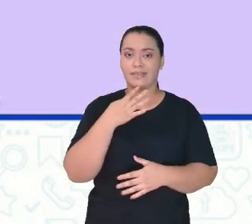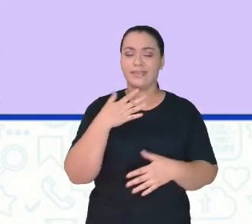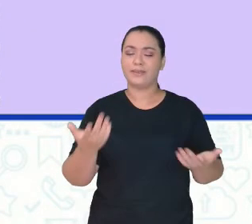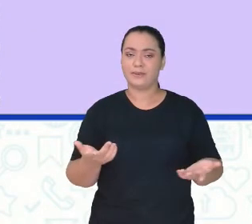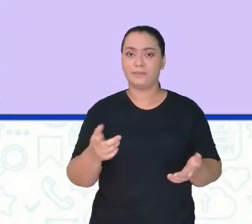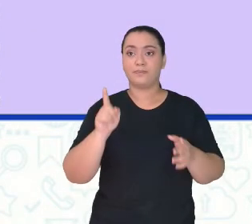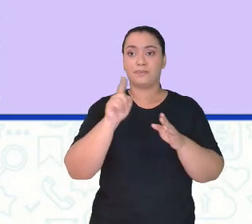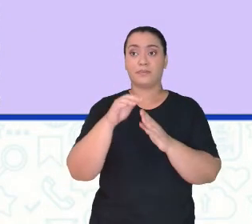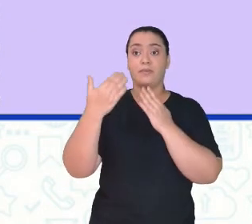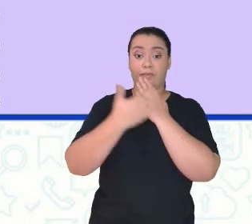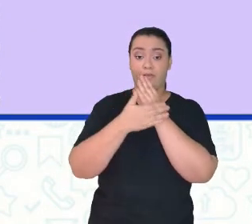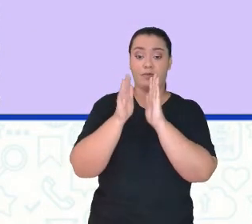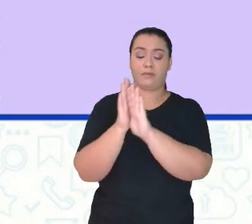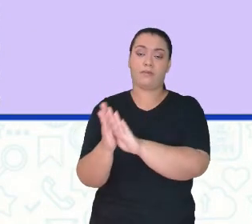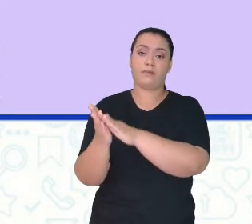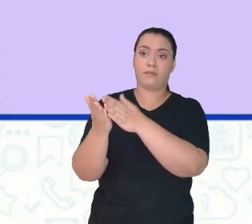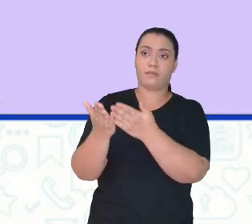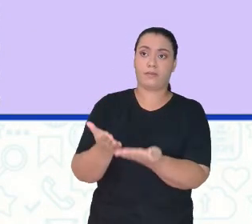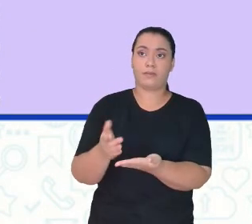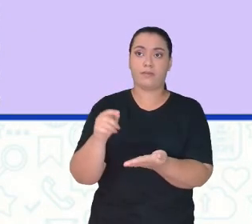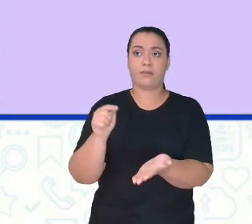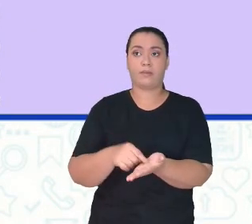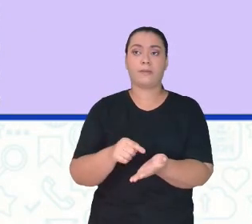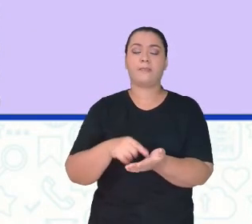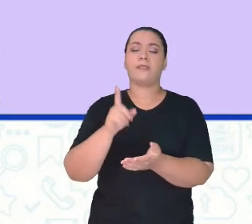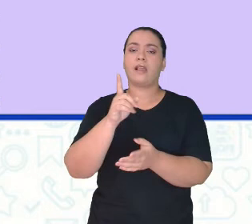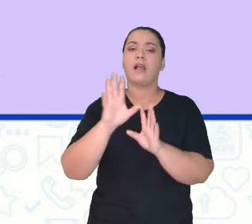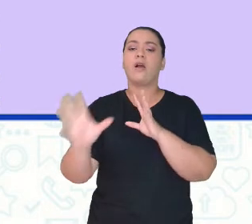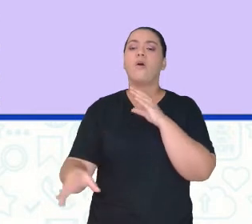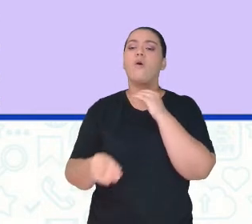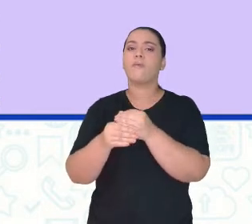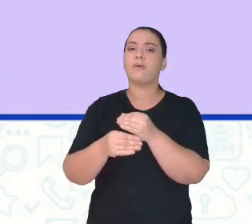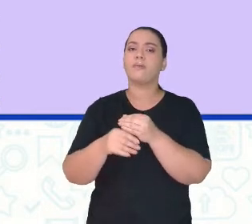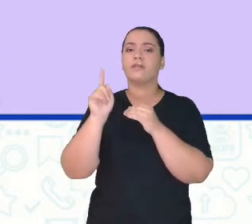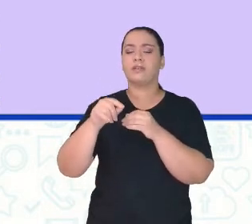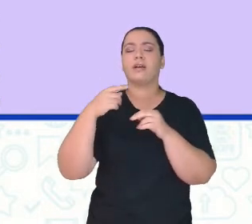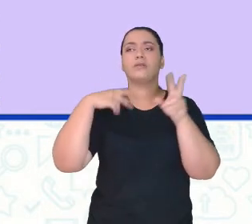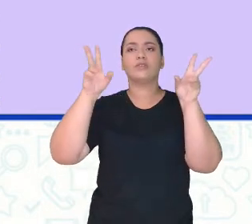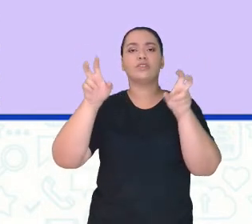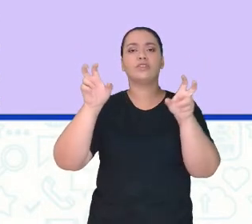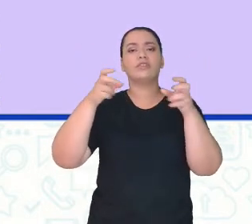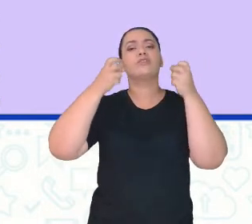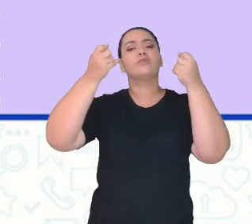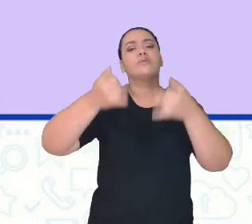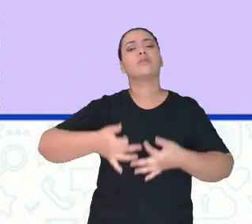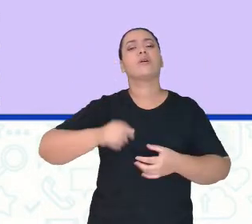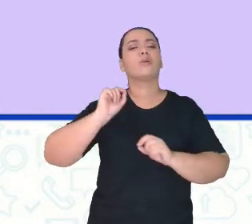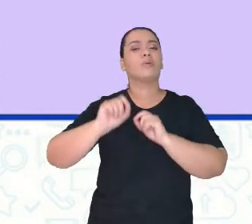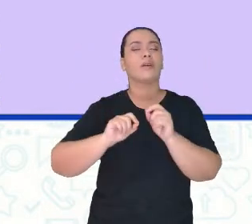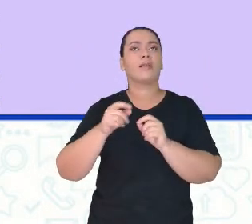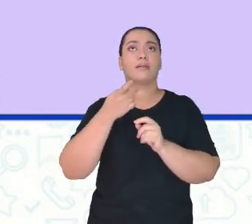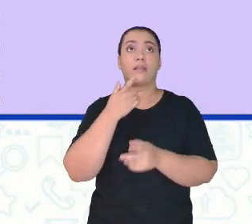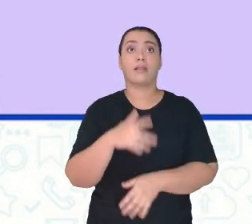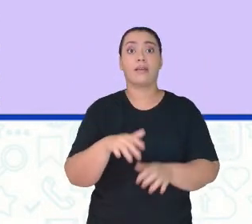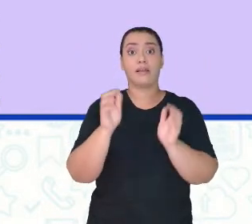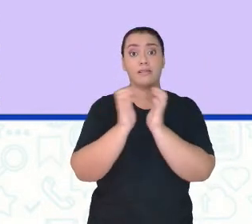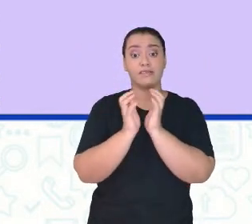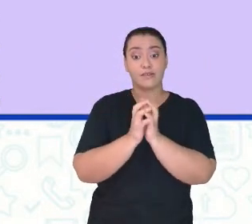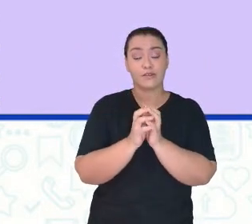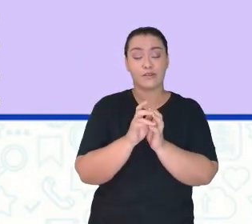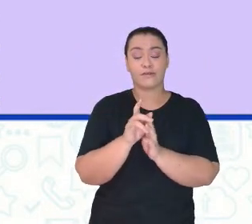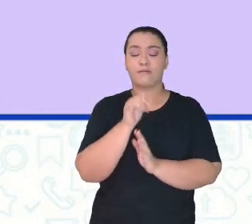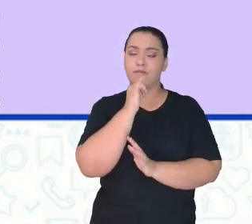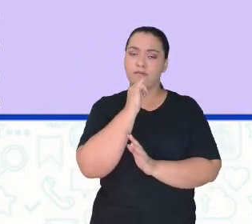aí. Subtítulo, que é um complemento para a chamada, explicando a caso necessário, por exemplo, Recife, a Veneza